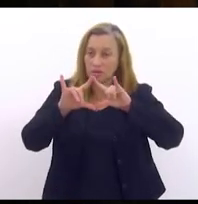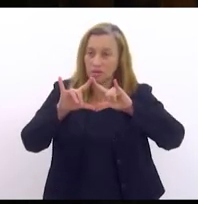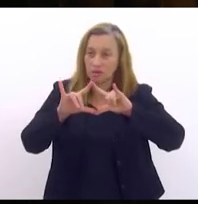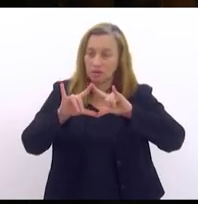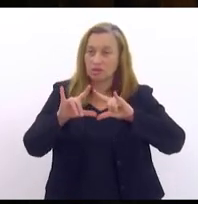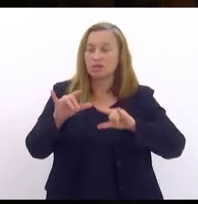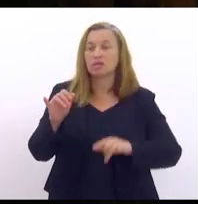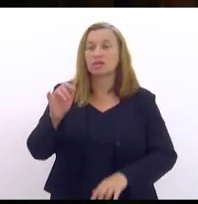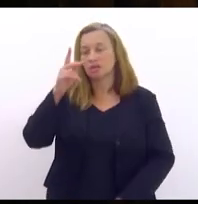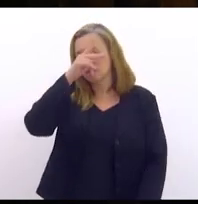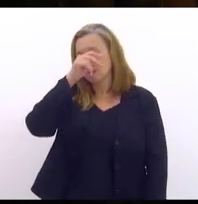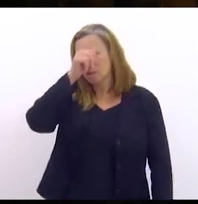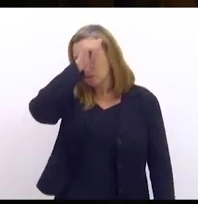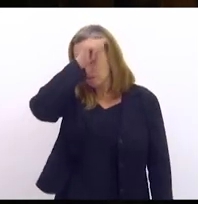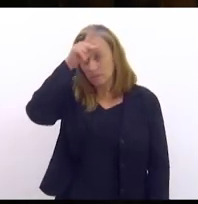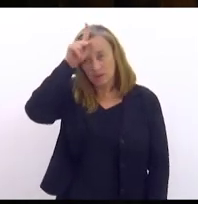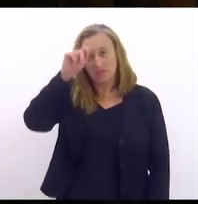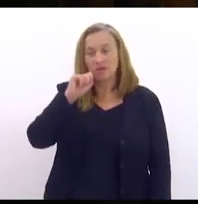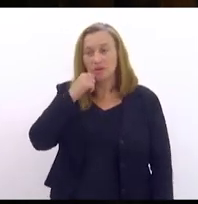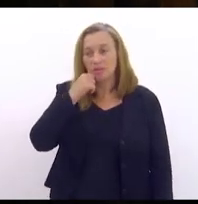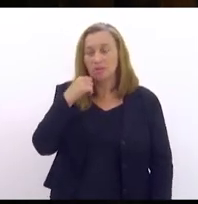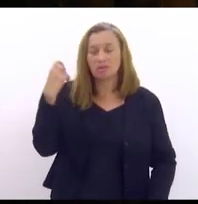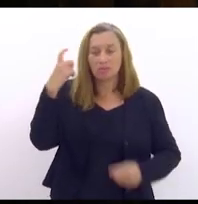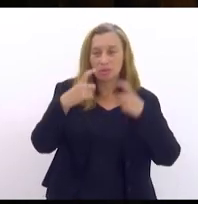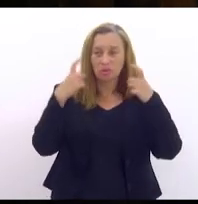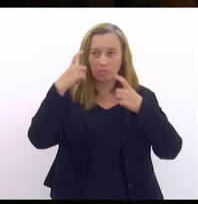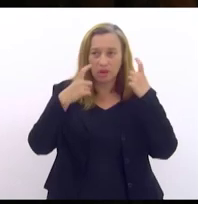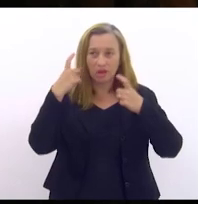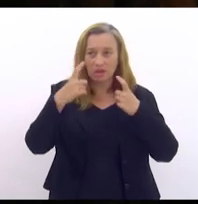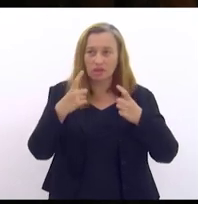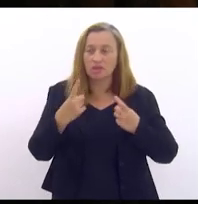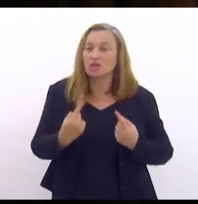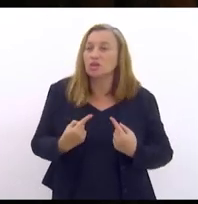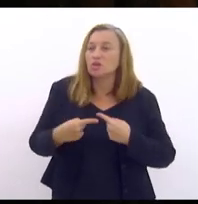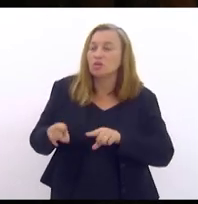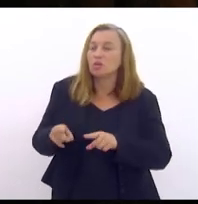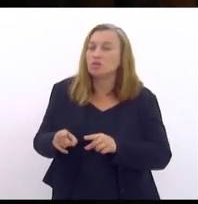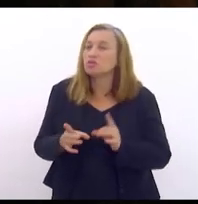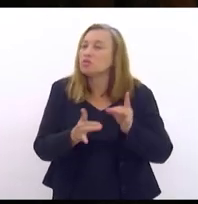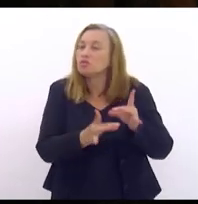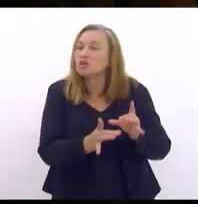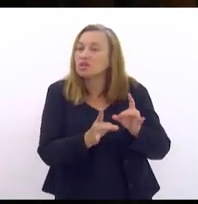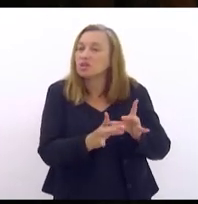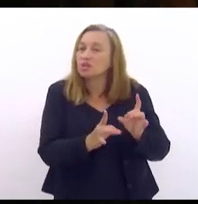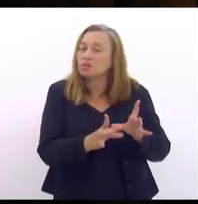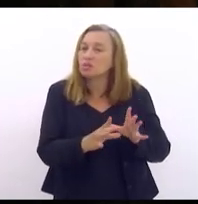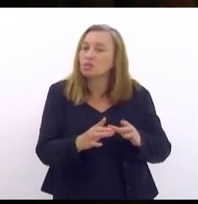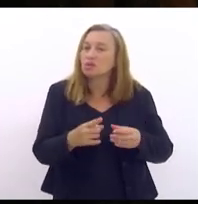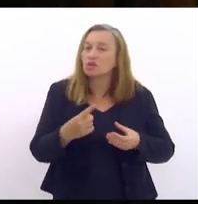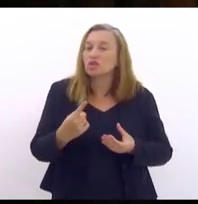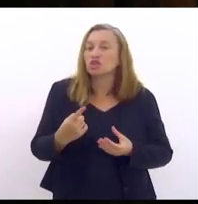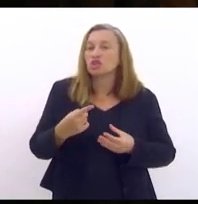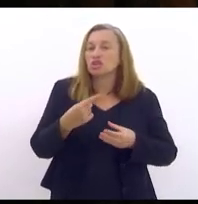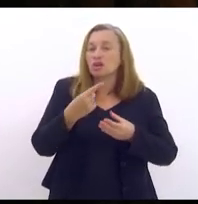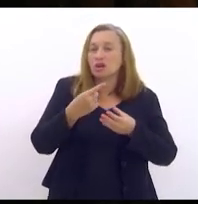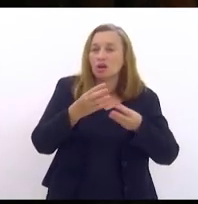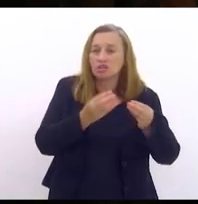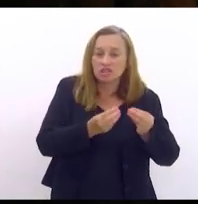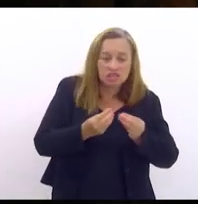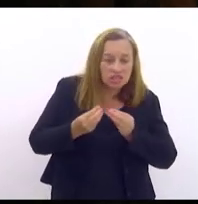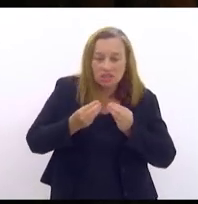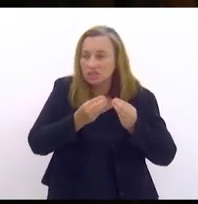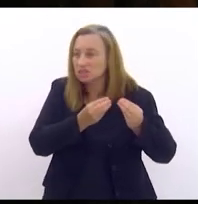senhor Eduardo Paes estão preocupados em afrontar um vendedor de milho cozido. Estão